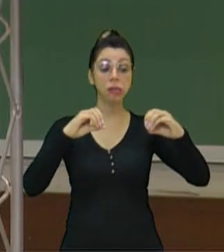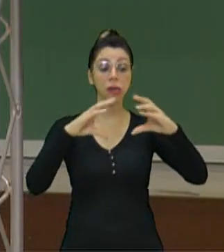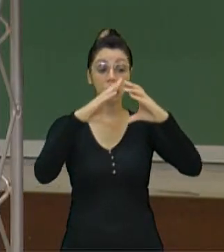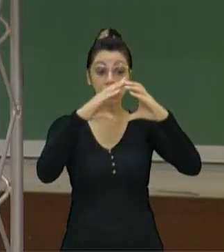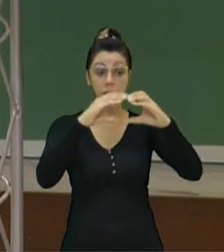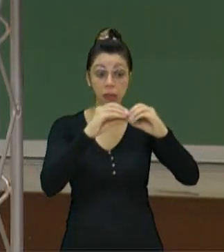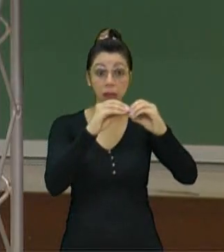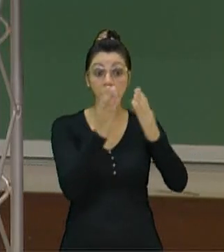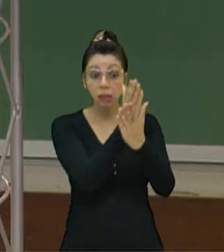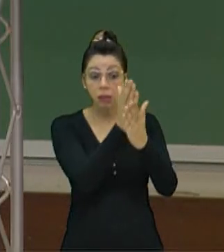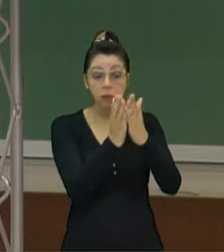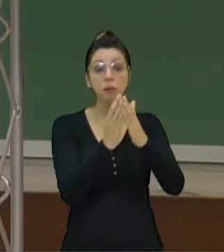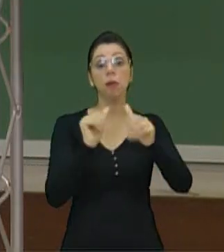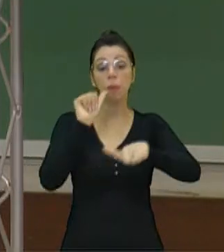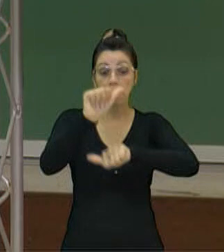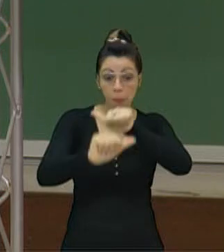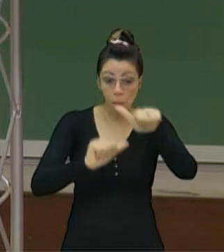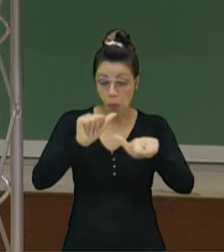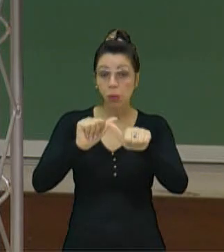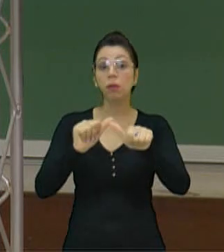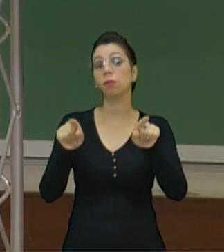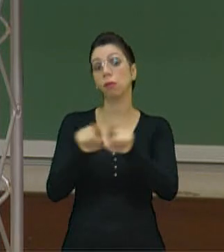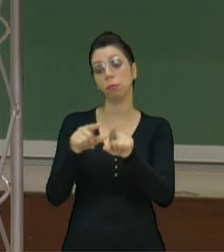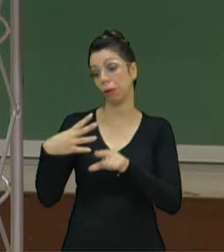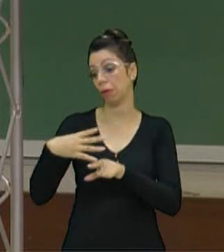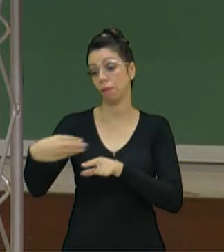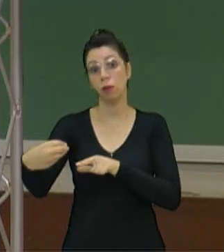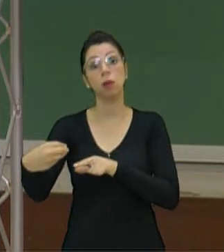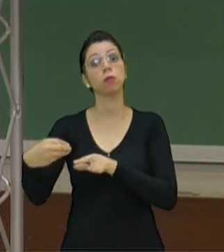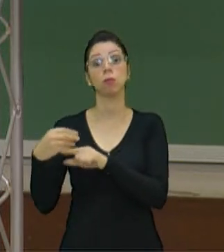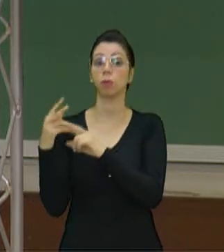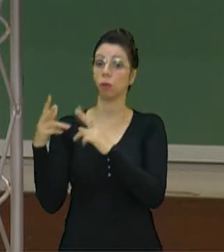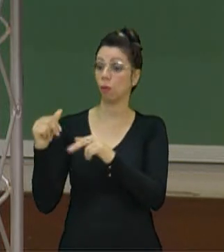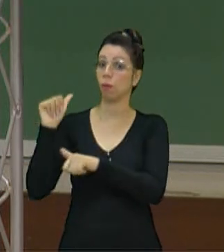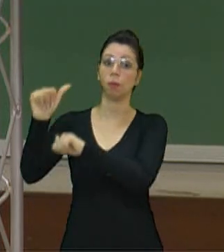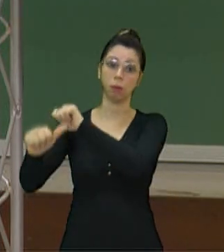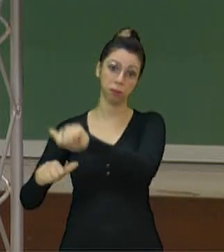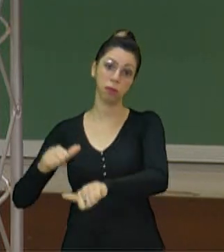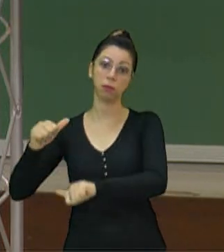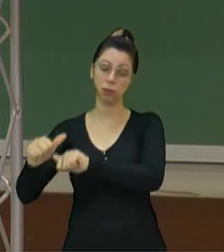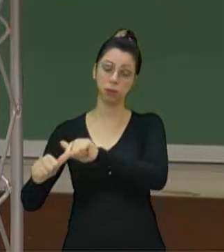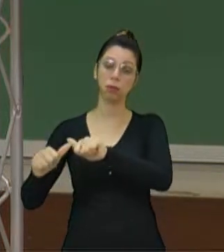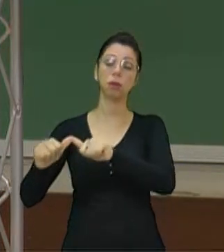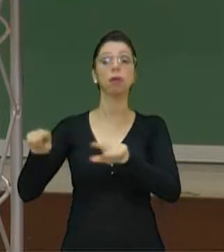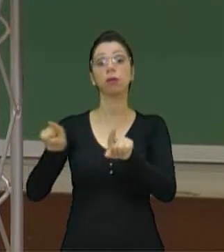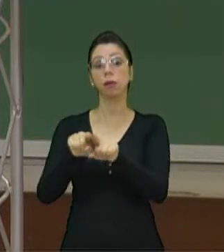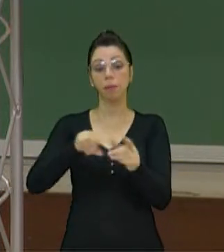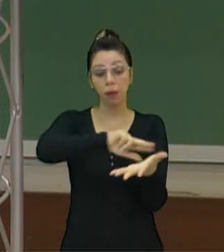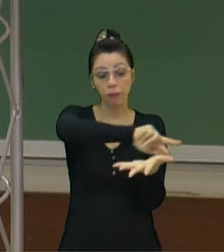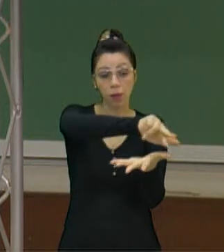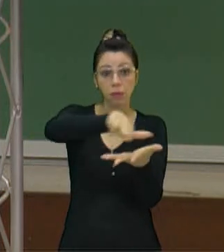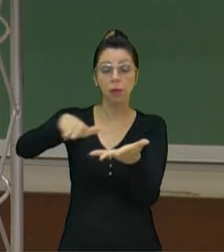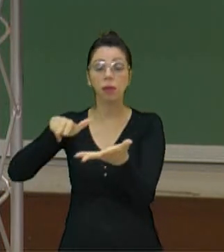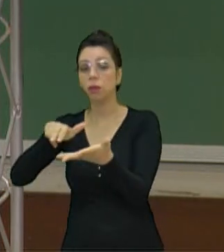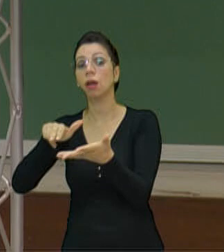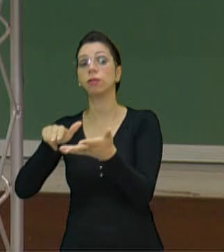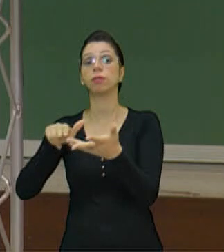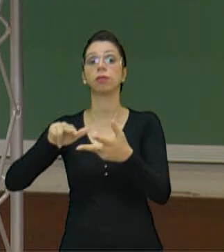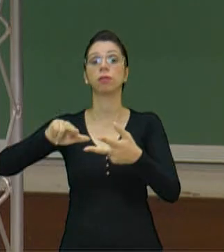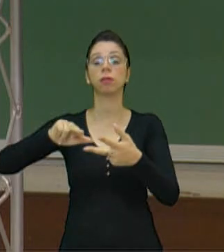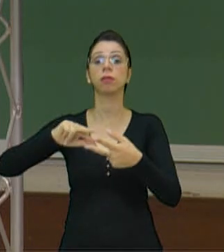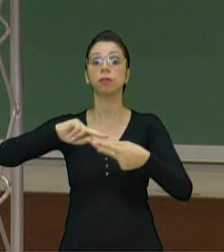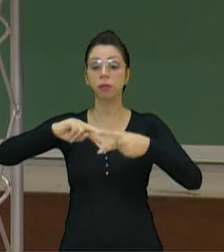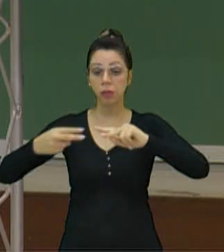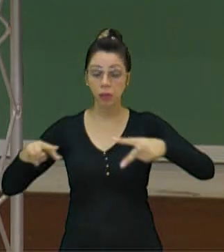vai passar isso para os filhos? Sim, com certeza. A reprodução sexuada promove variabilidade genética? Sim. Divisão